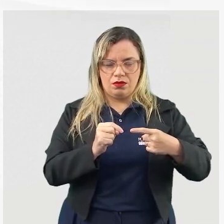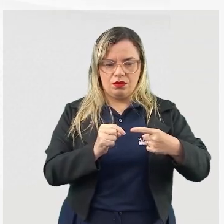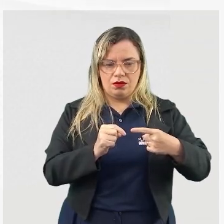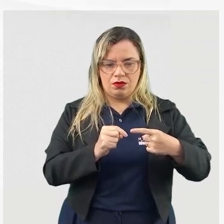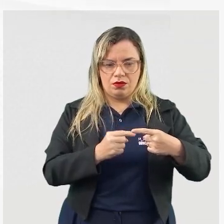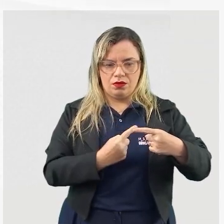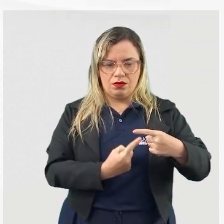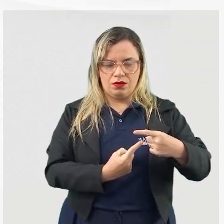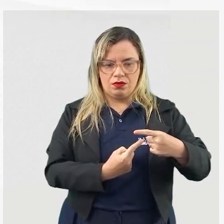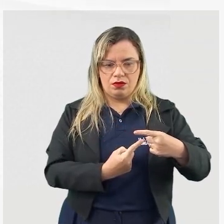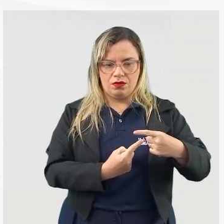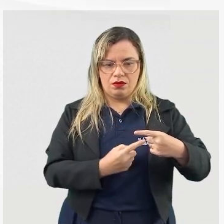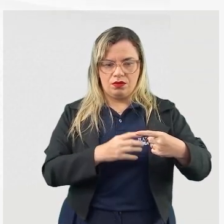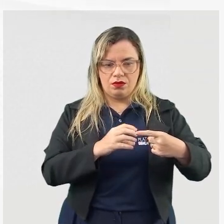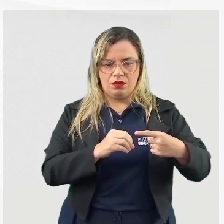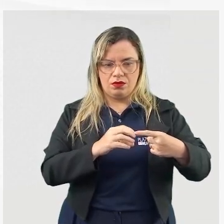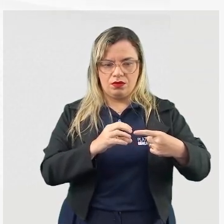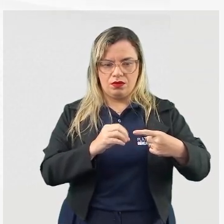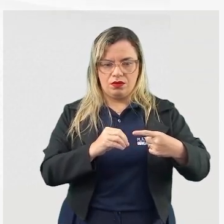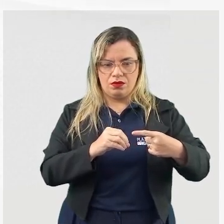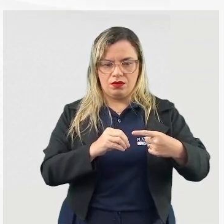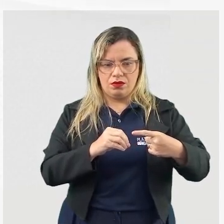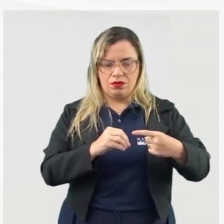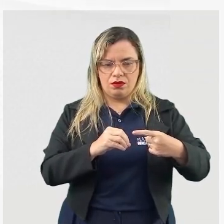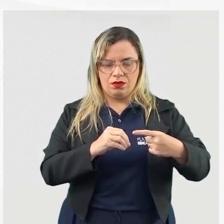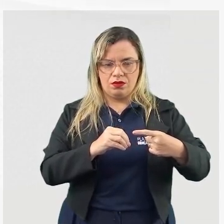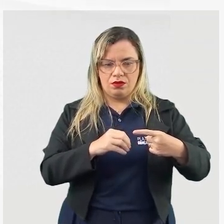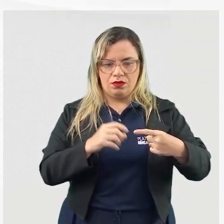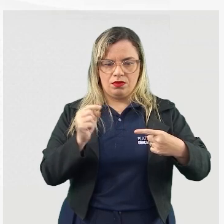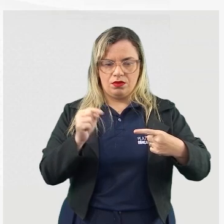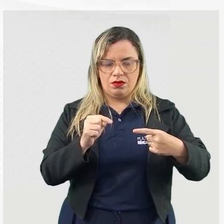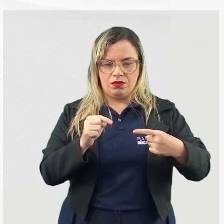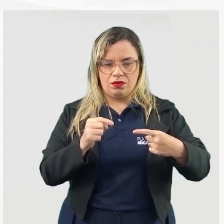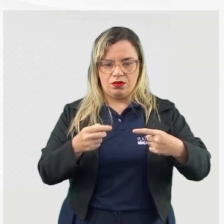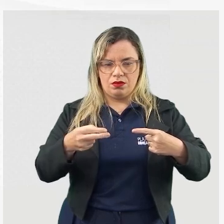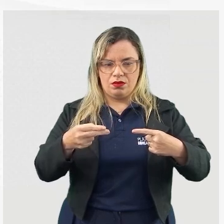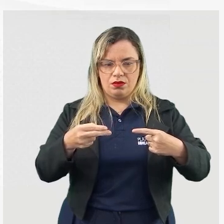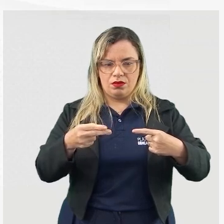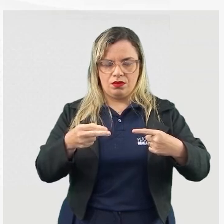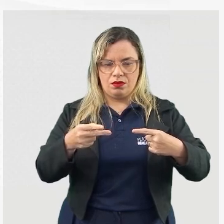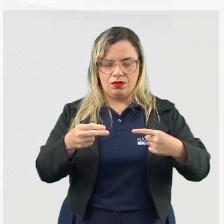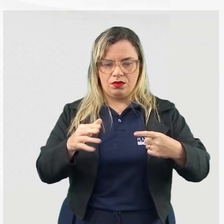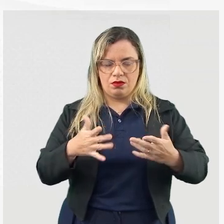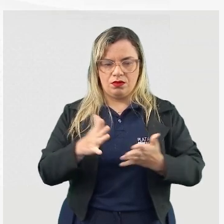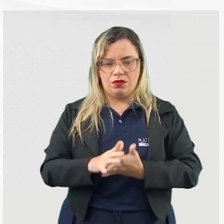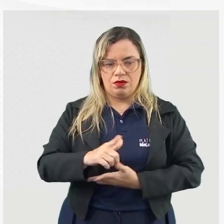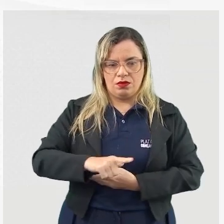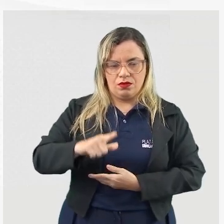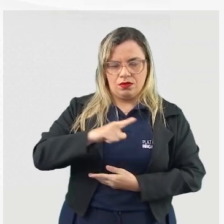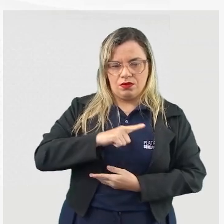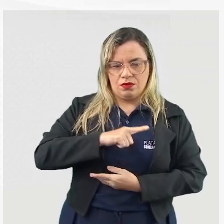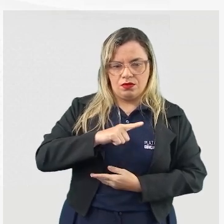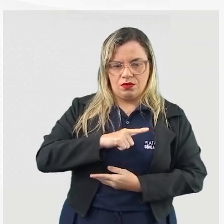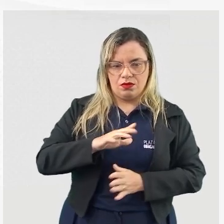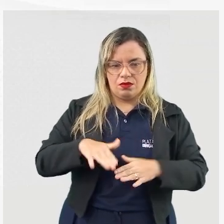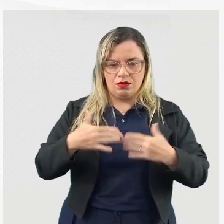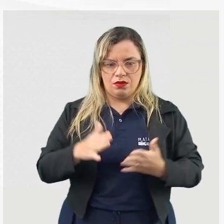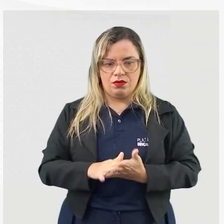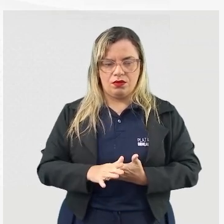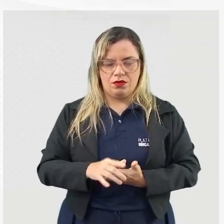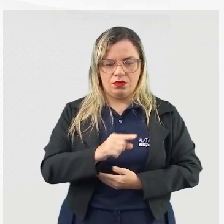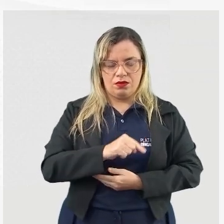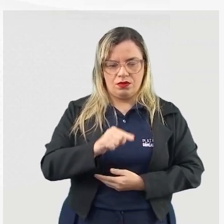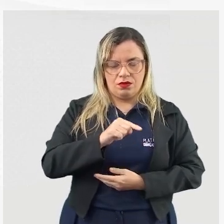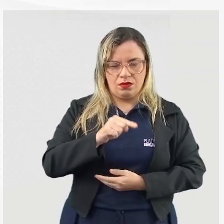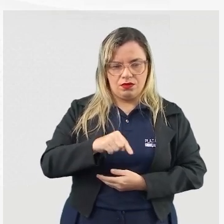sobre 100, que é o 65%. Beleza? Aqui eu tenho zeros que eu posso cortar. Quando